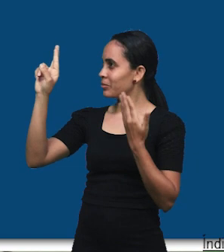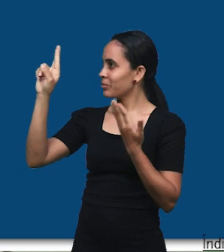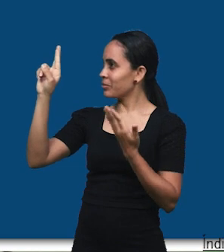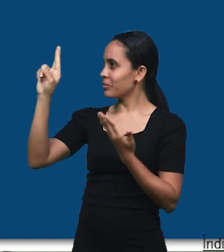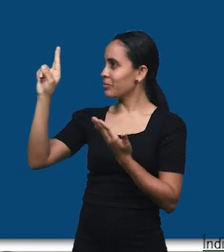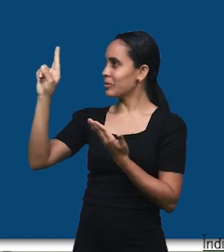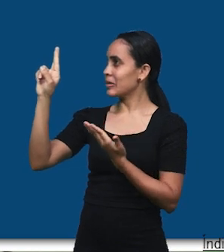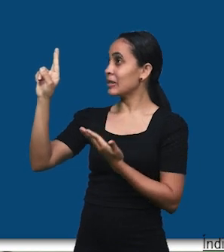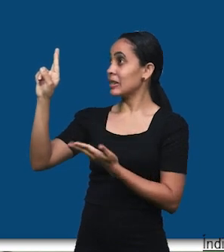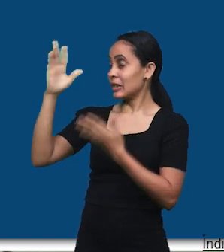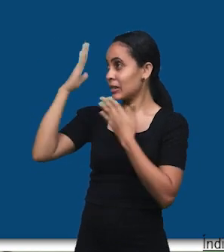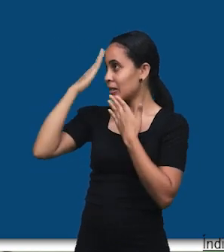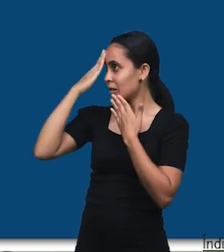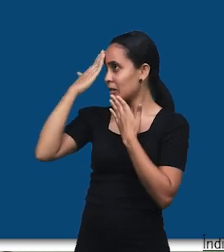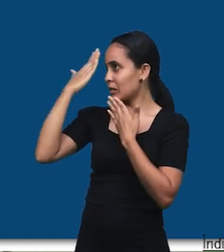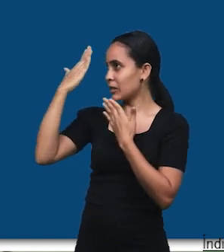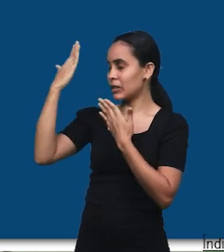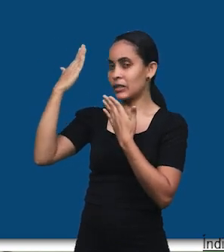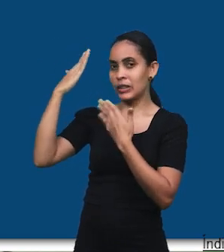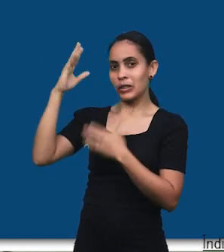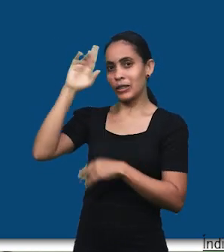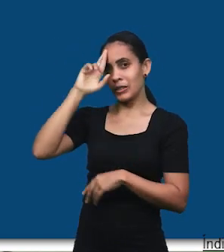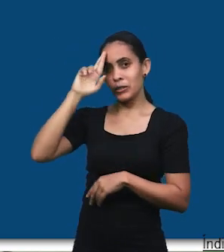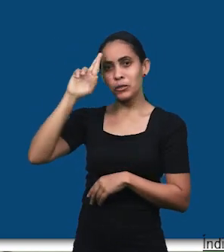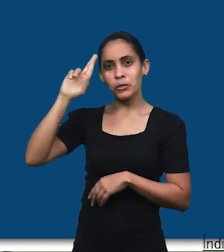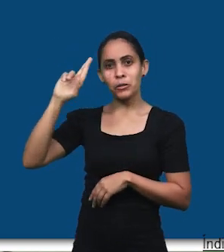pelas suas